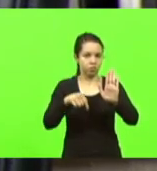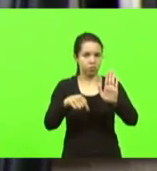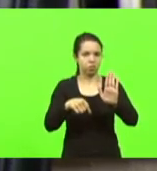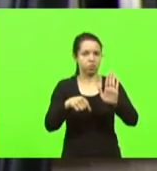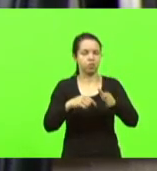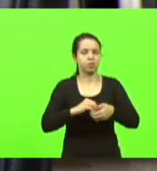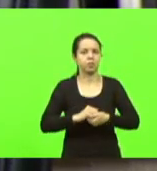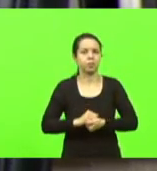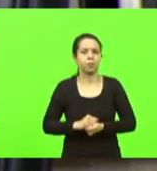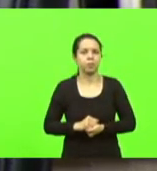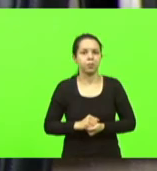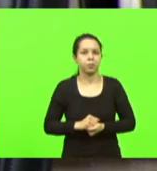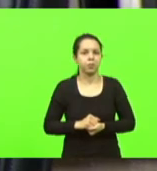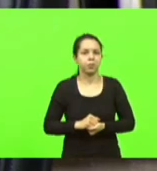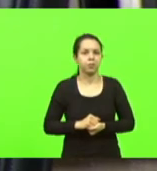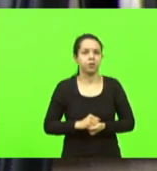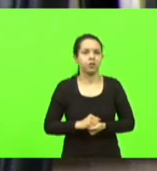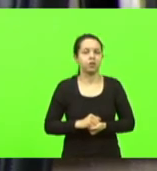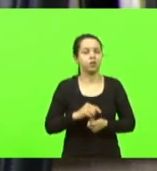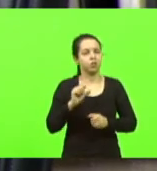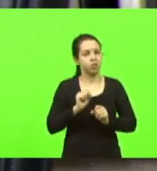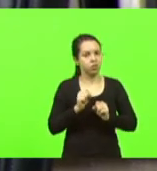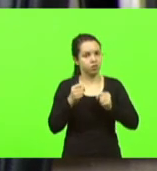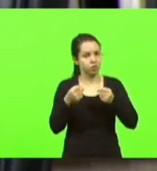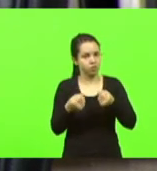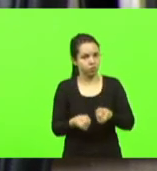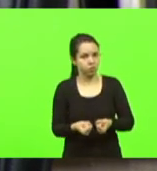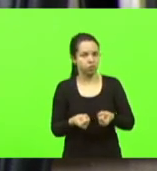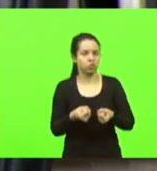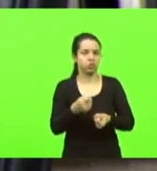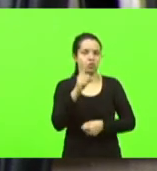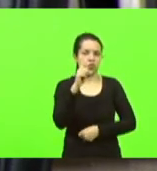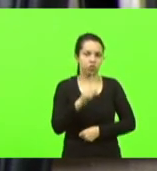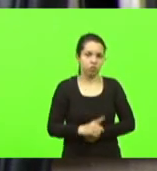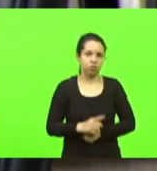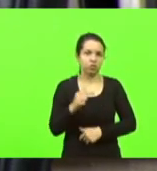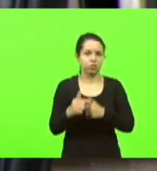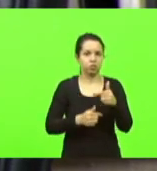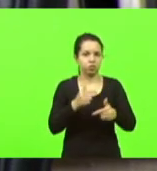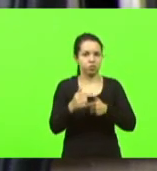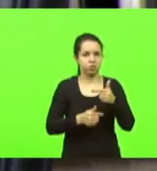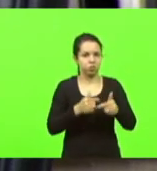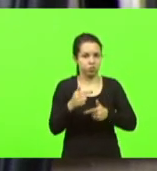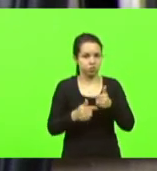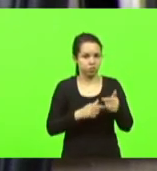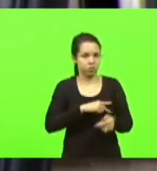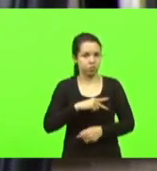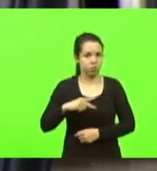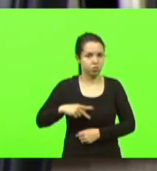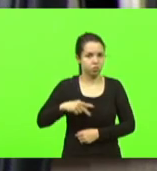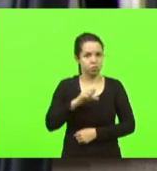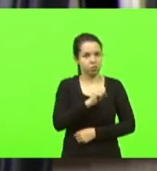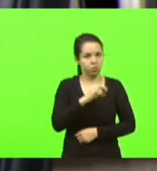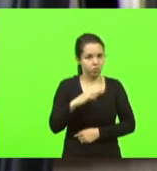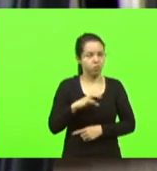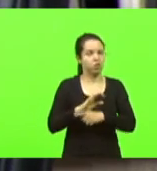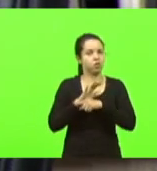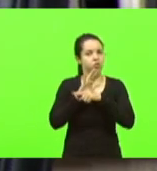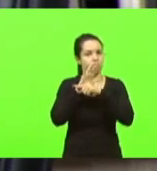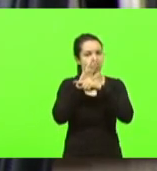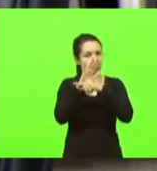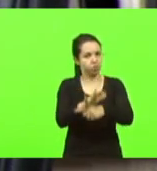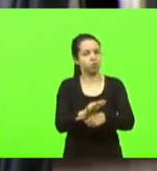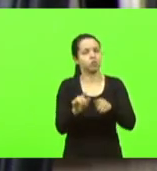ver ela defende um direito do nosso trabalhador público Catarinense que ajuda também e